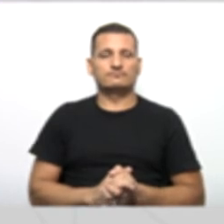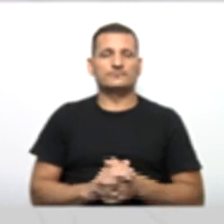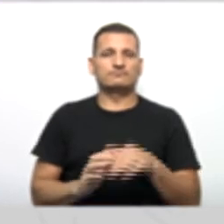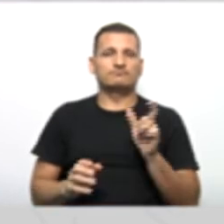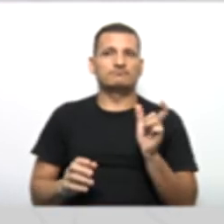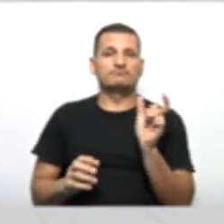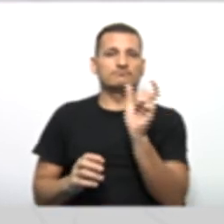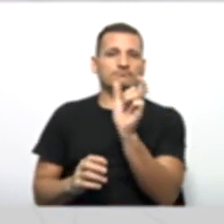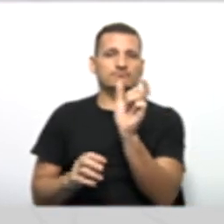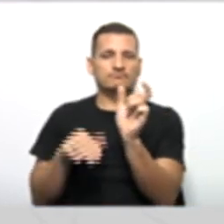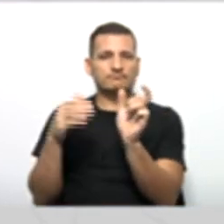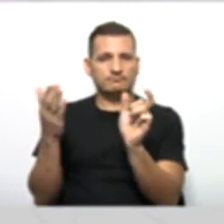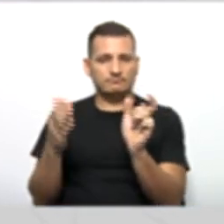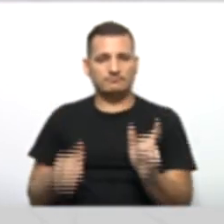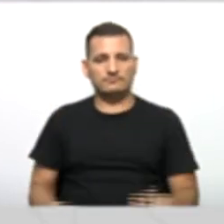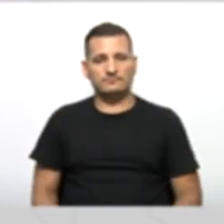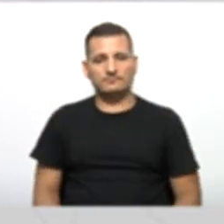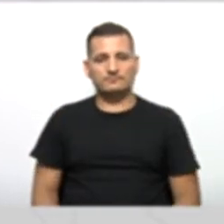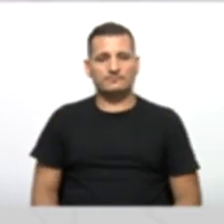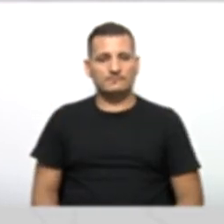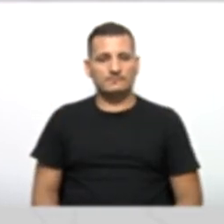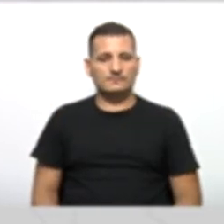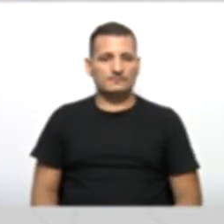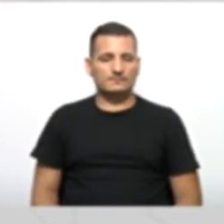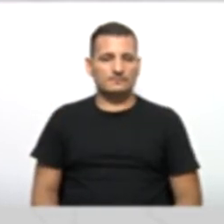certo? Aí tá aqui,